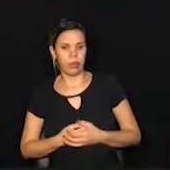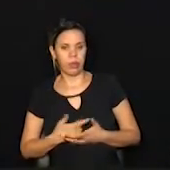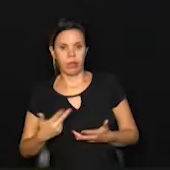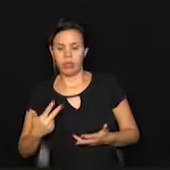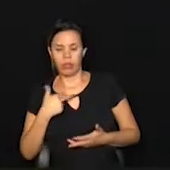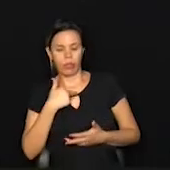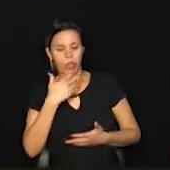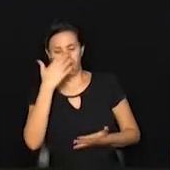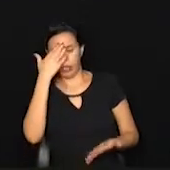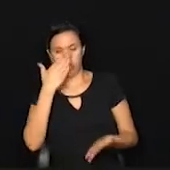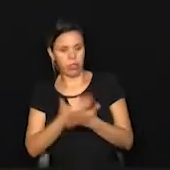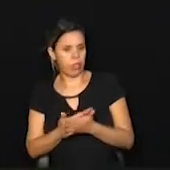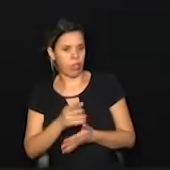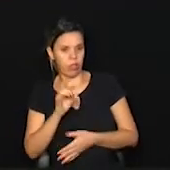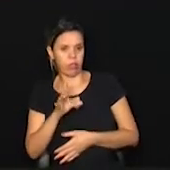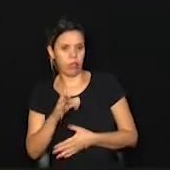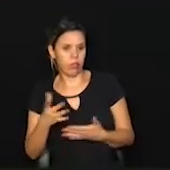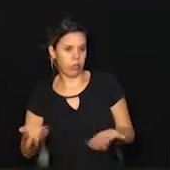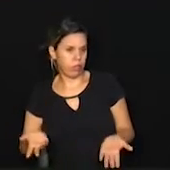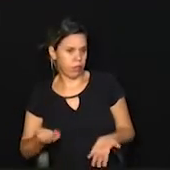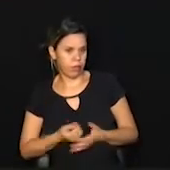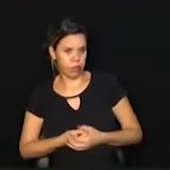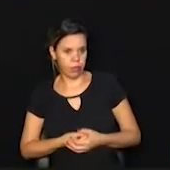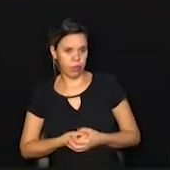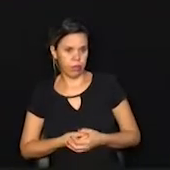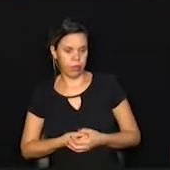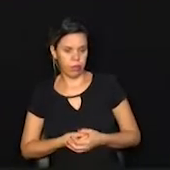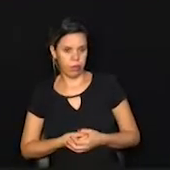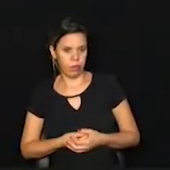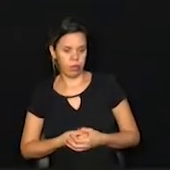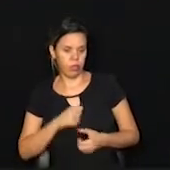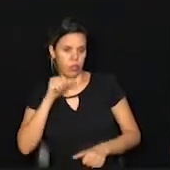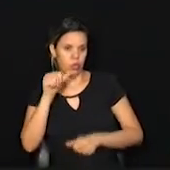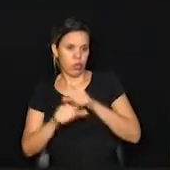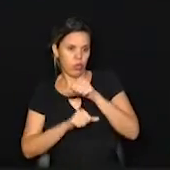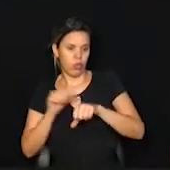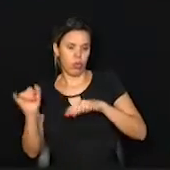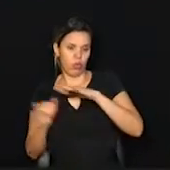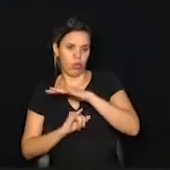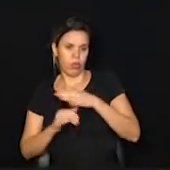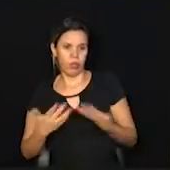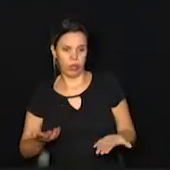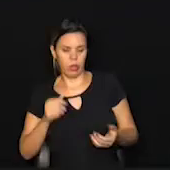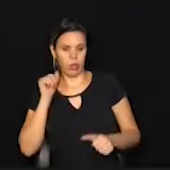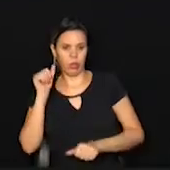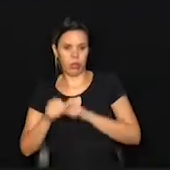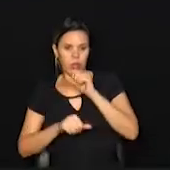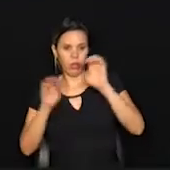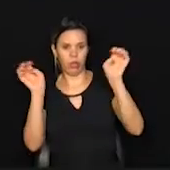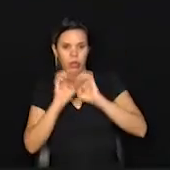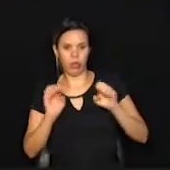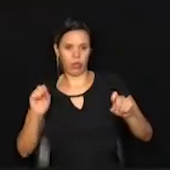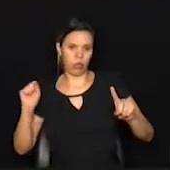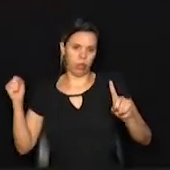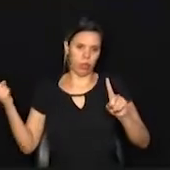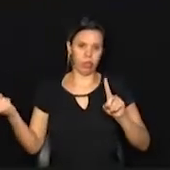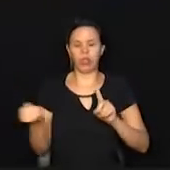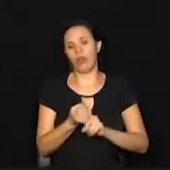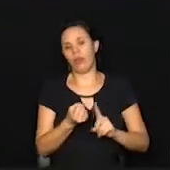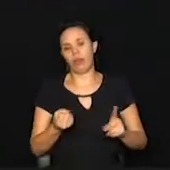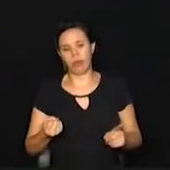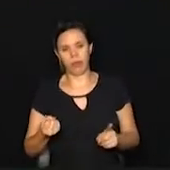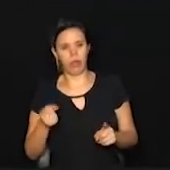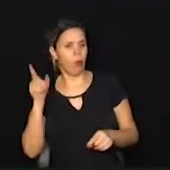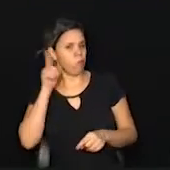inacreditável que só tem um jeito de Exposição de mudar as instituições o da estrutura social mudar a relação